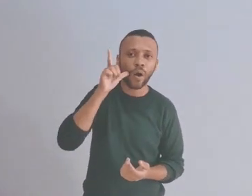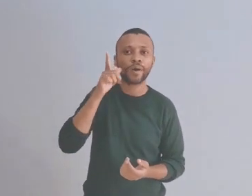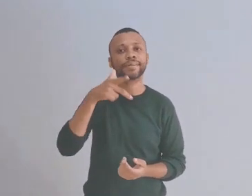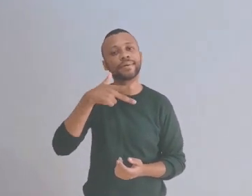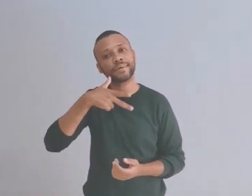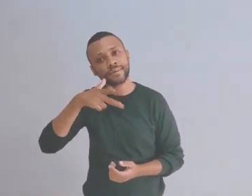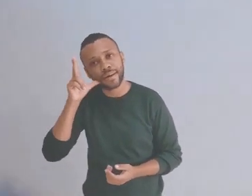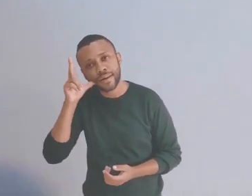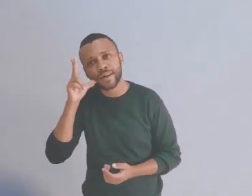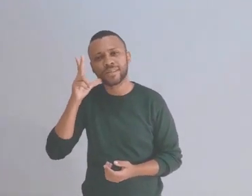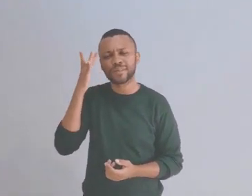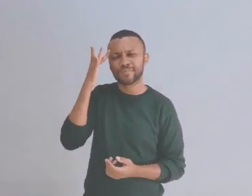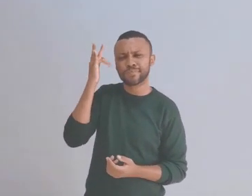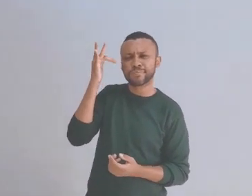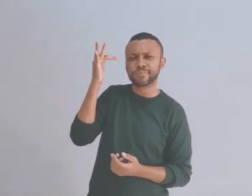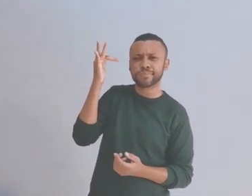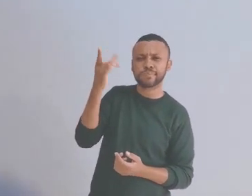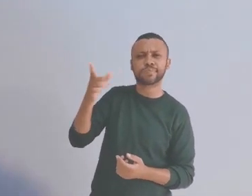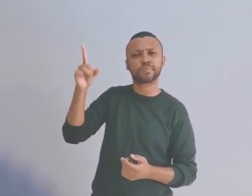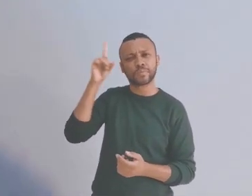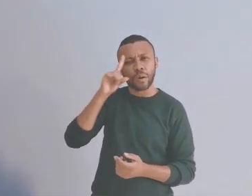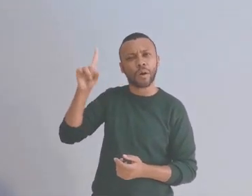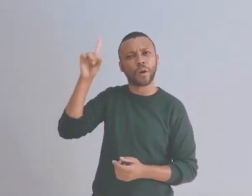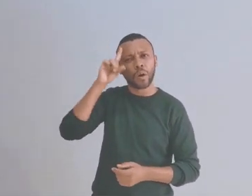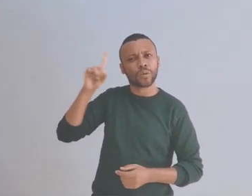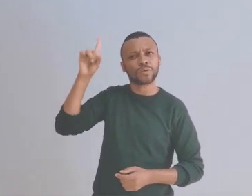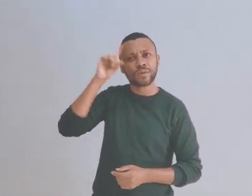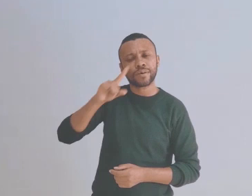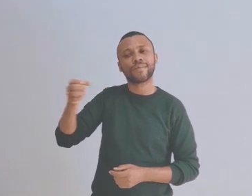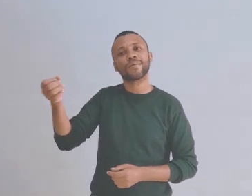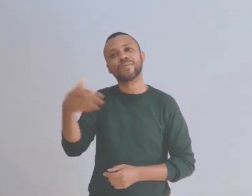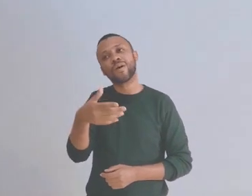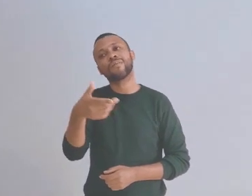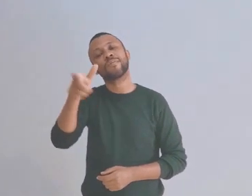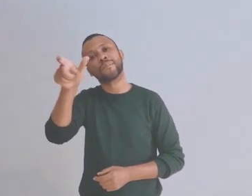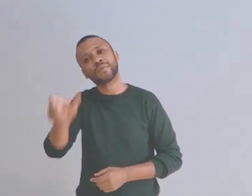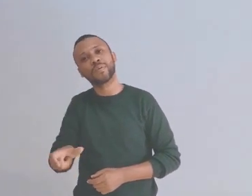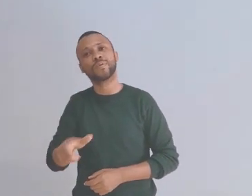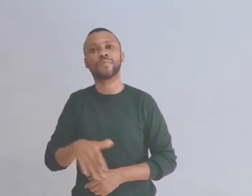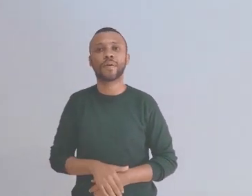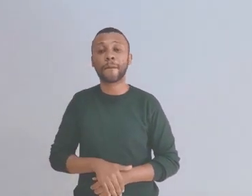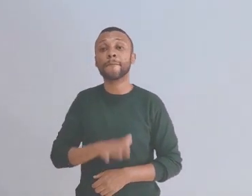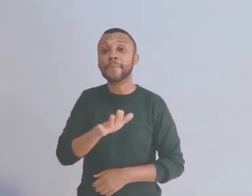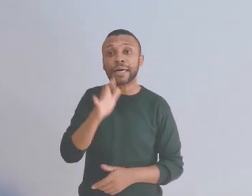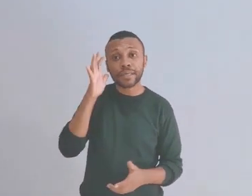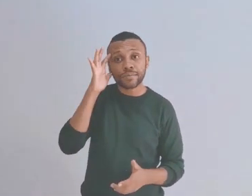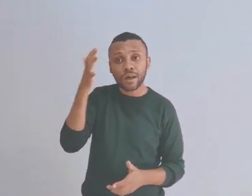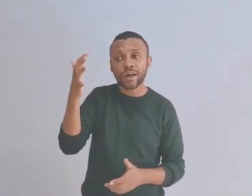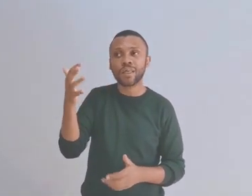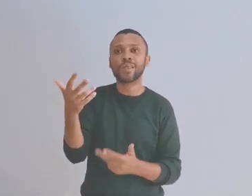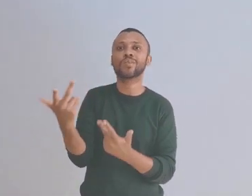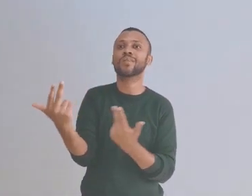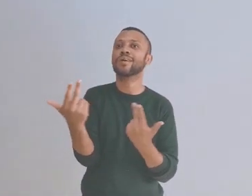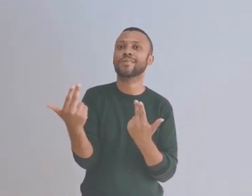anteontem, todo dia é uma nova pessoa, mas uma mesma situação. Falando da gente, que a gente